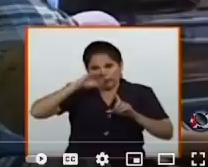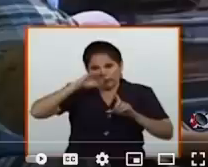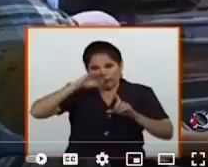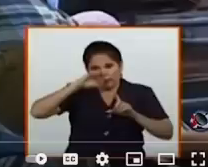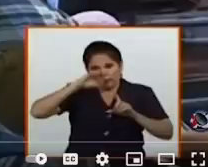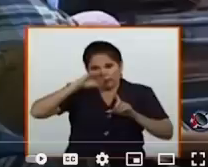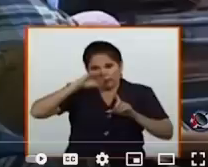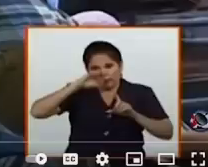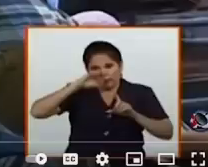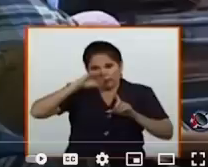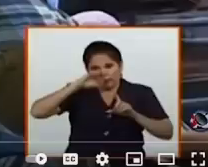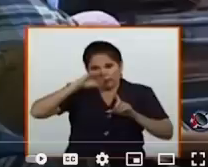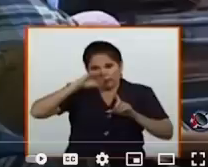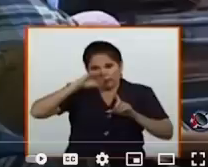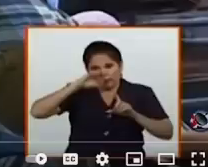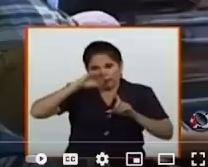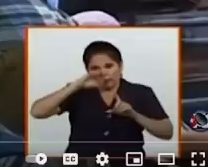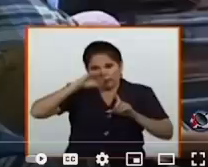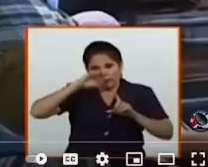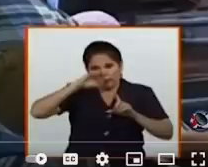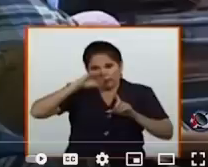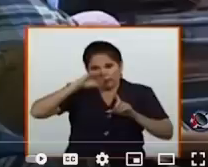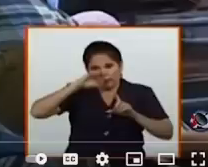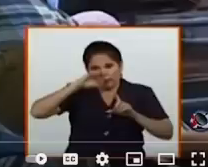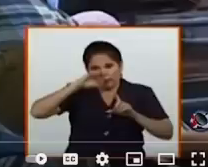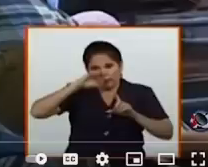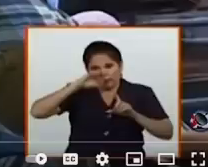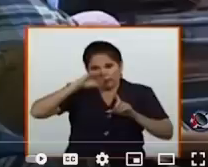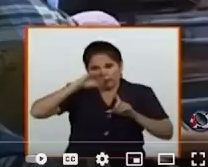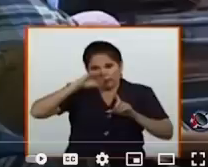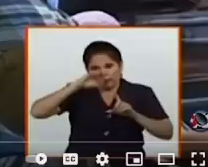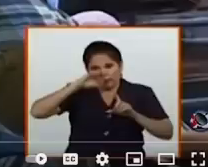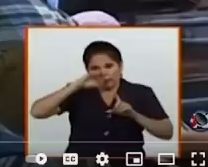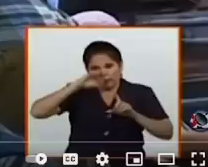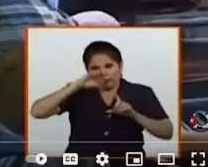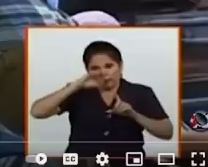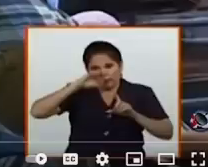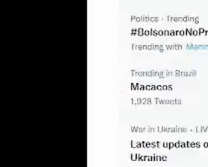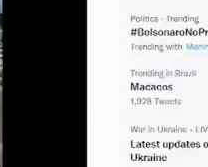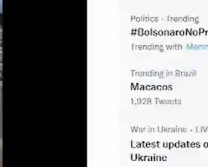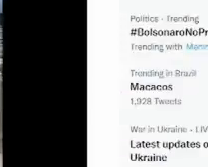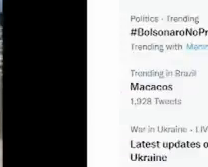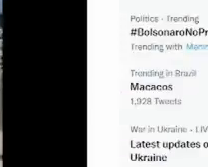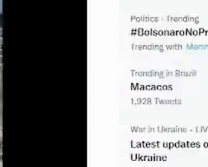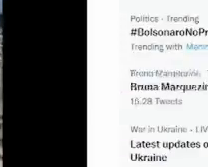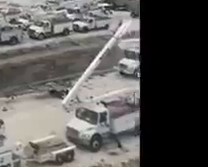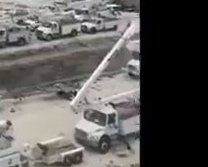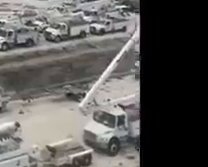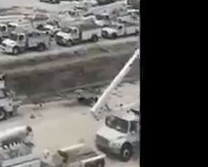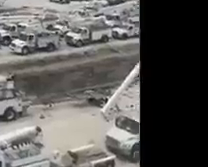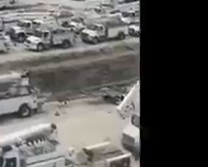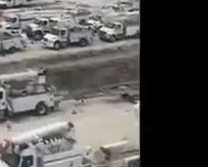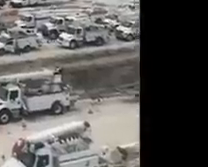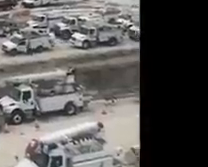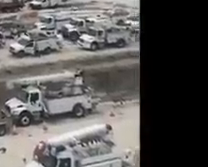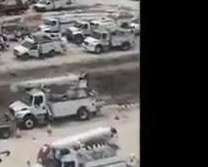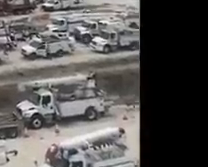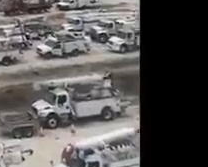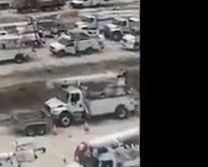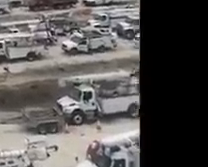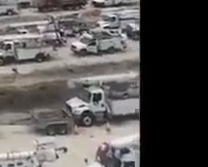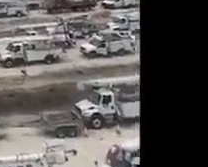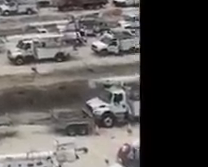e dessa vez é que você tá tendo esses danos muito mais sérios esse sapatões por muito mais tempo né Tá vendo esse vídeo aqui